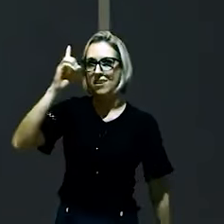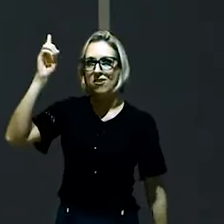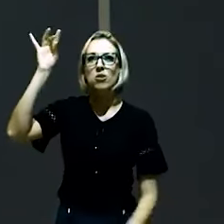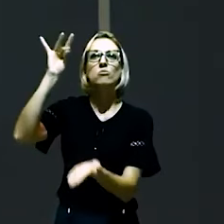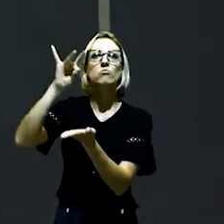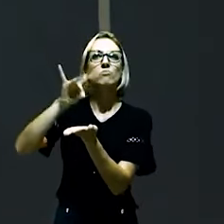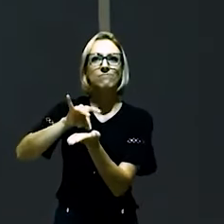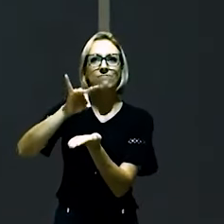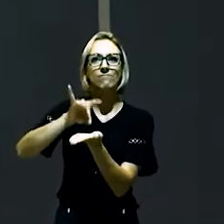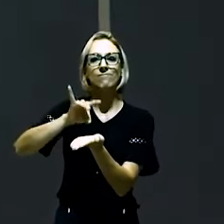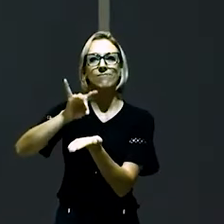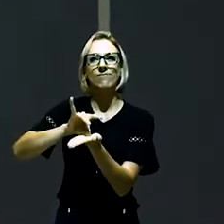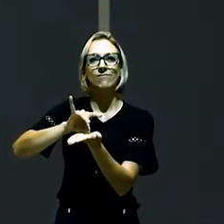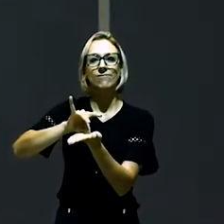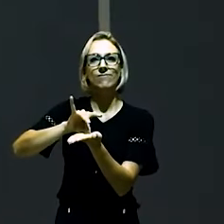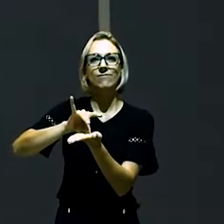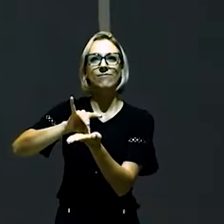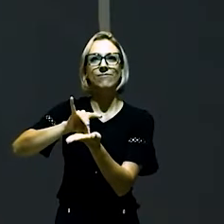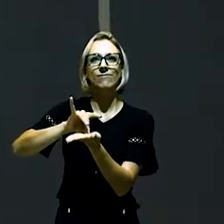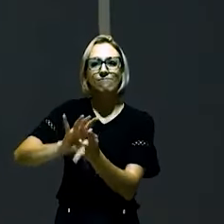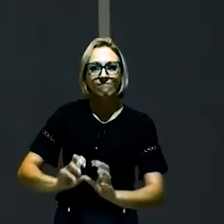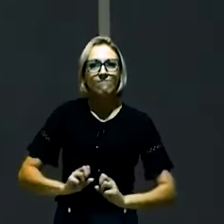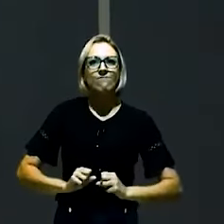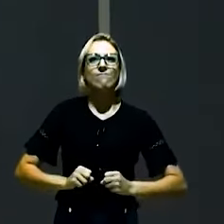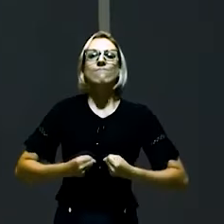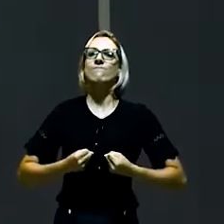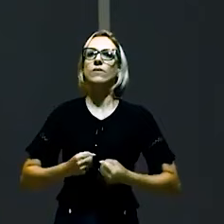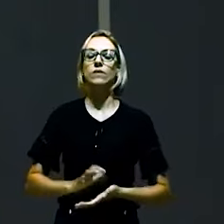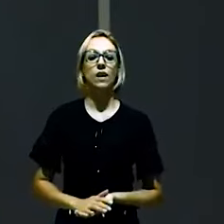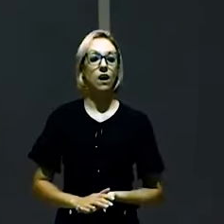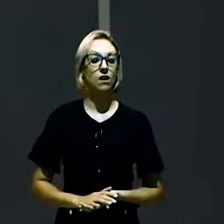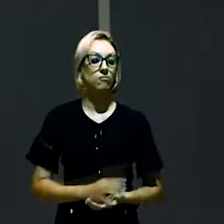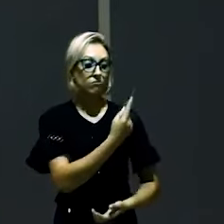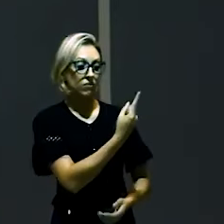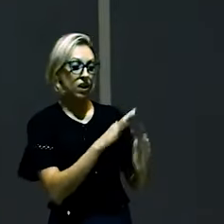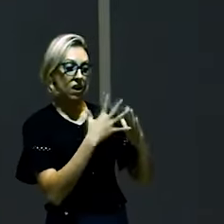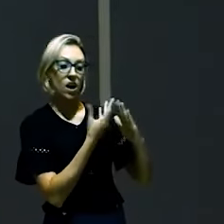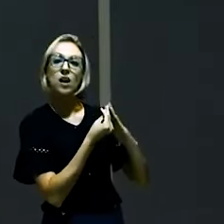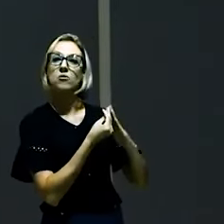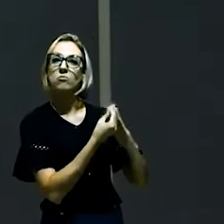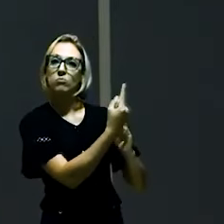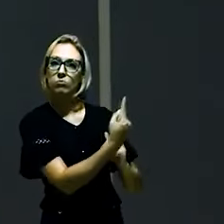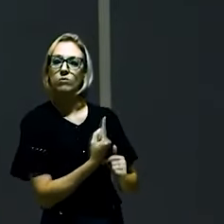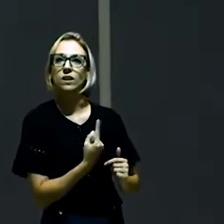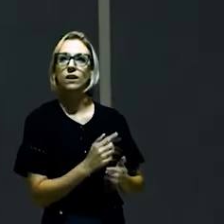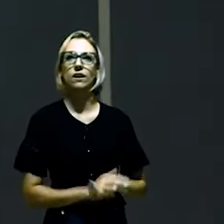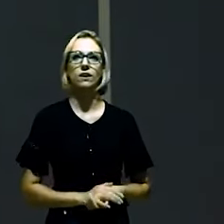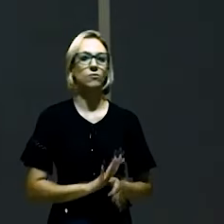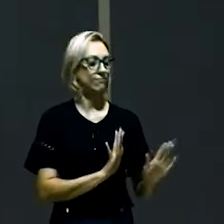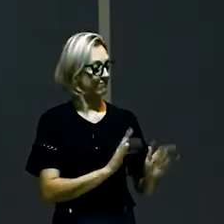verdade, com vontade? Pastor, mas eu já venho na igreja. Eu estou falando servir a Deus. Estou falando vir na